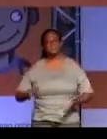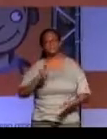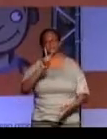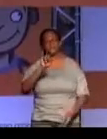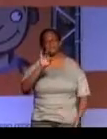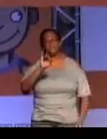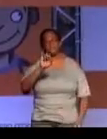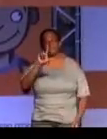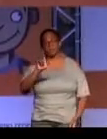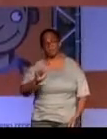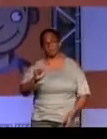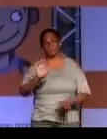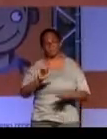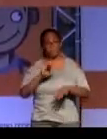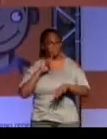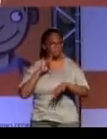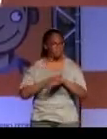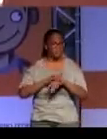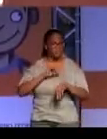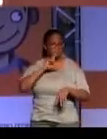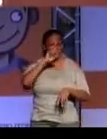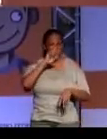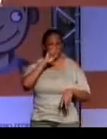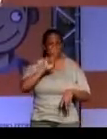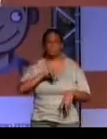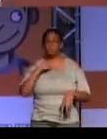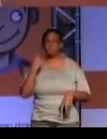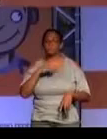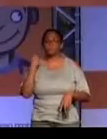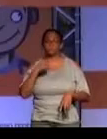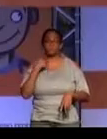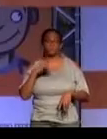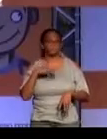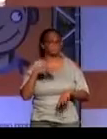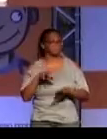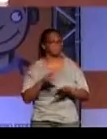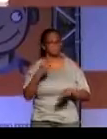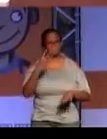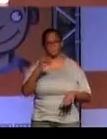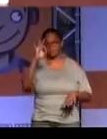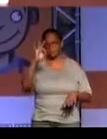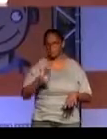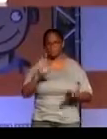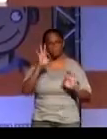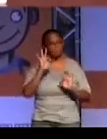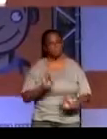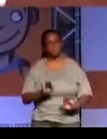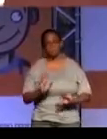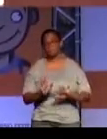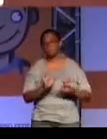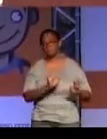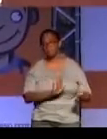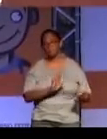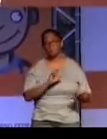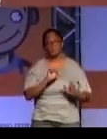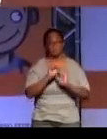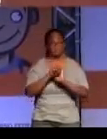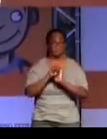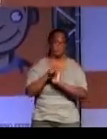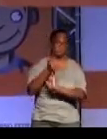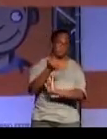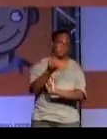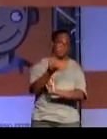doença exantemática de alta letalidade, 30% de letalidade em suscetíveis. No século